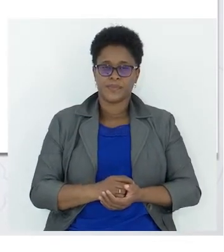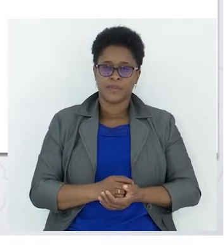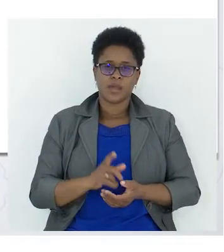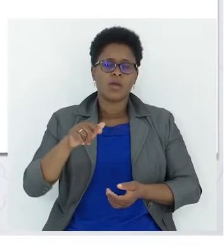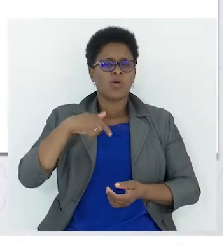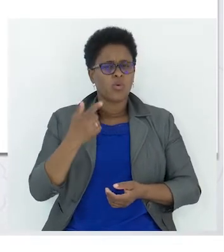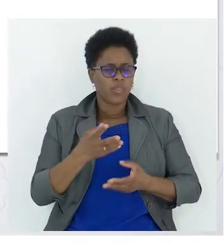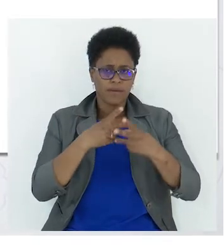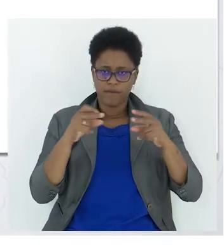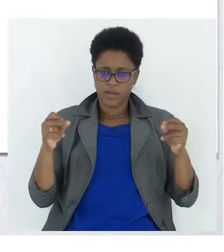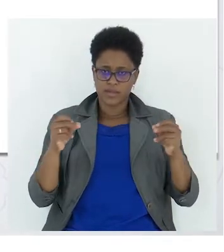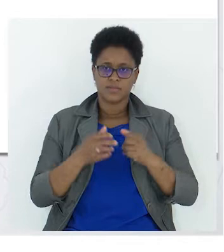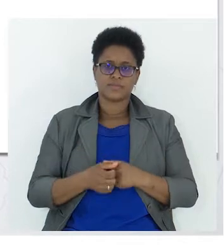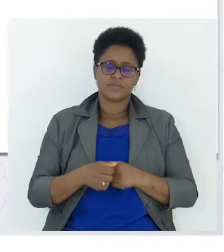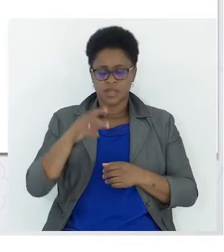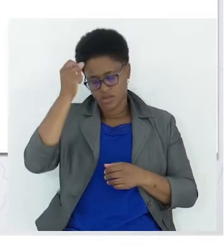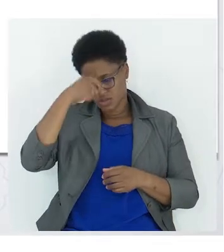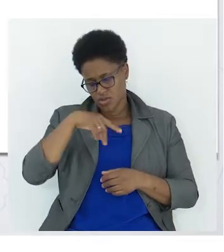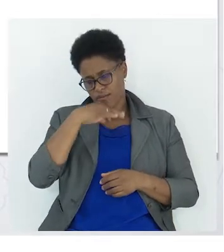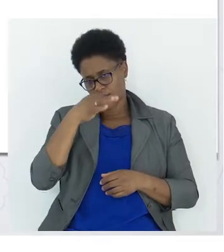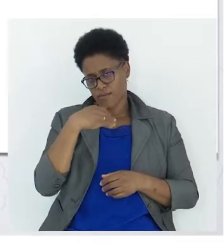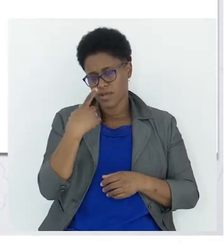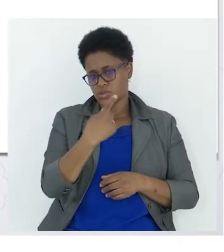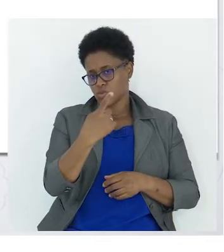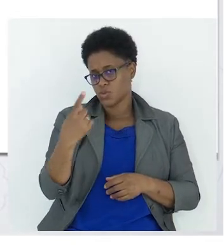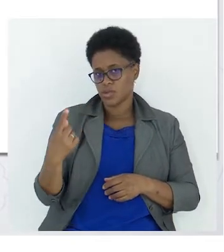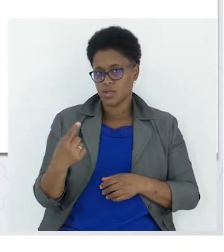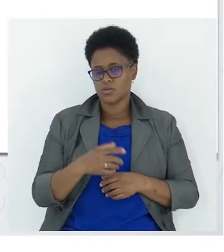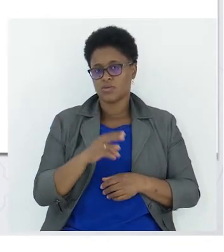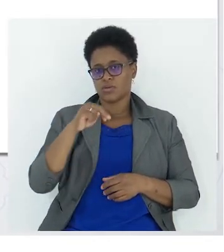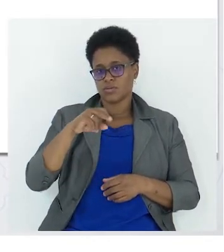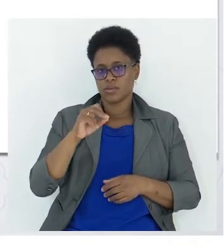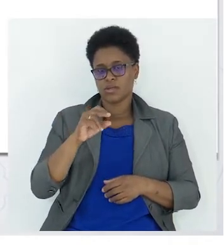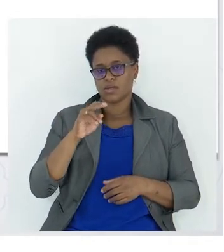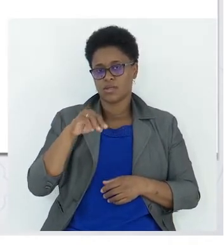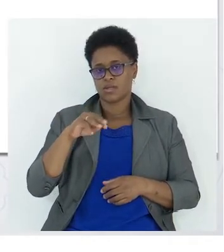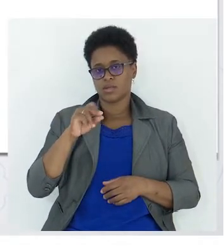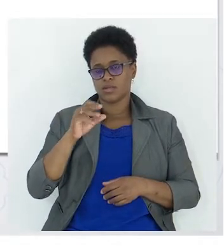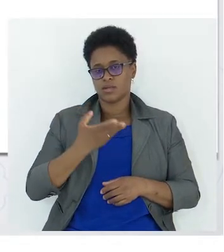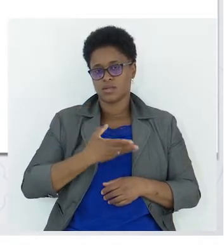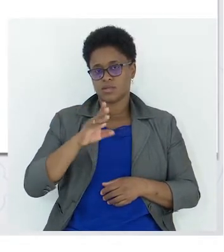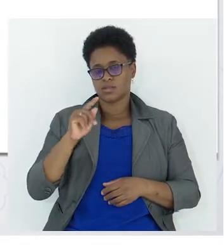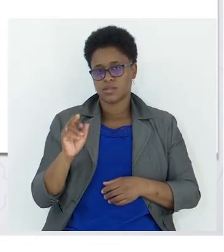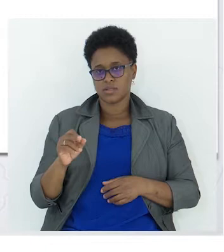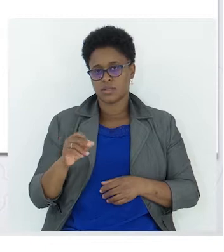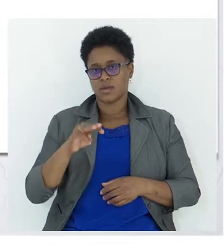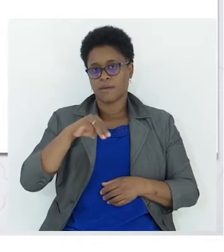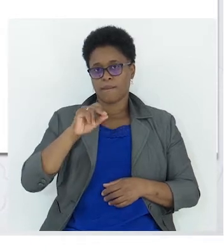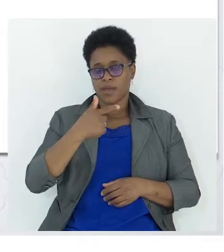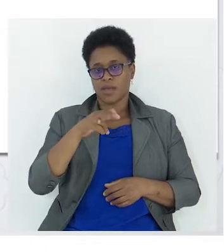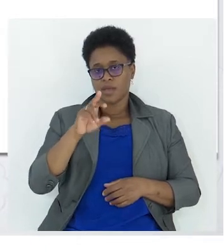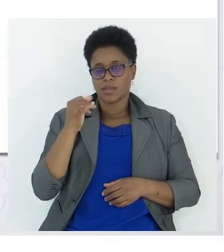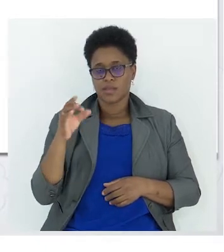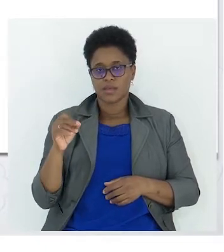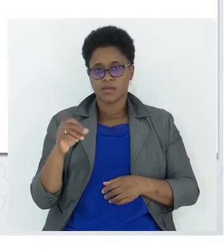Outra frase. A história fala de isolado, um manager matreiro, sem muitos grupos. Aqui a frase agora é